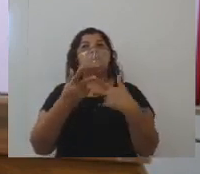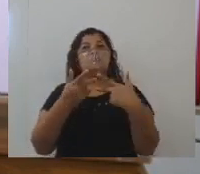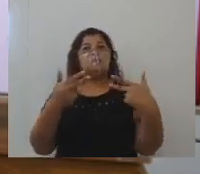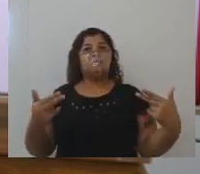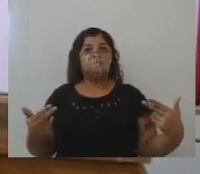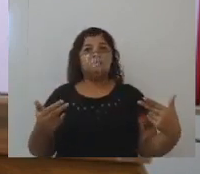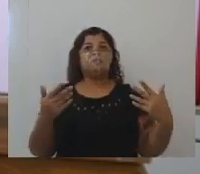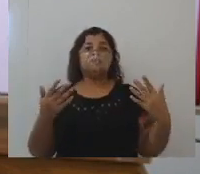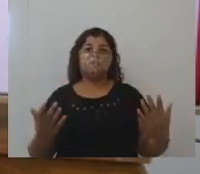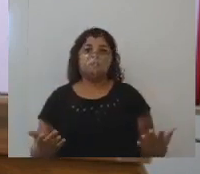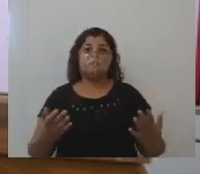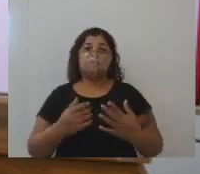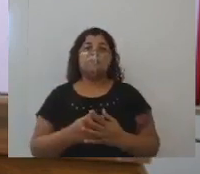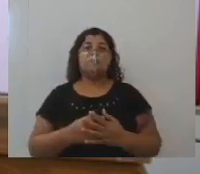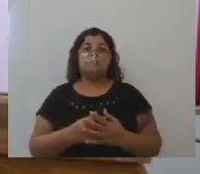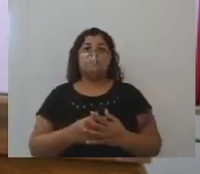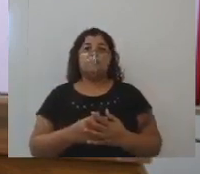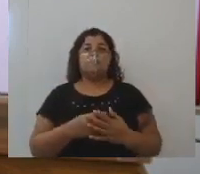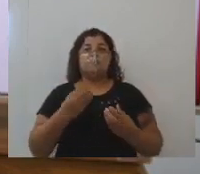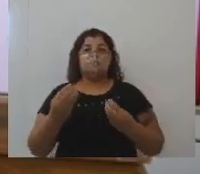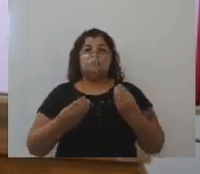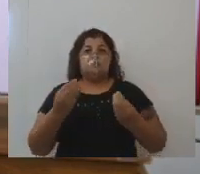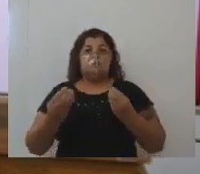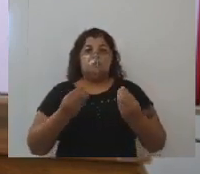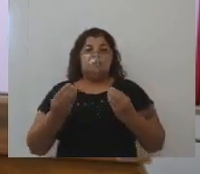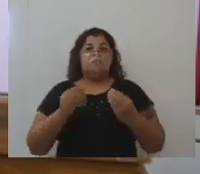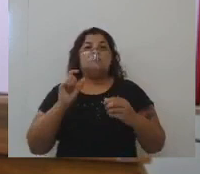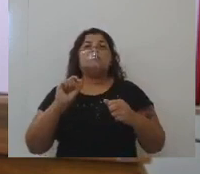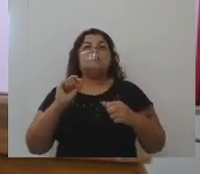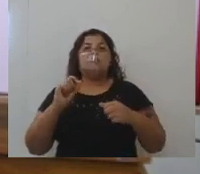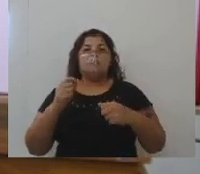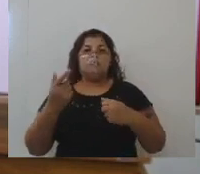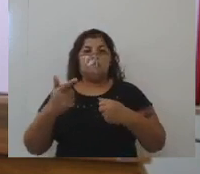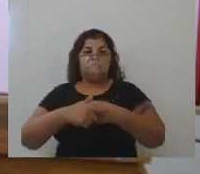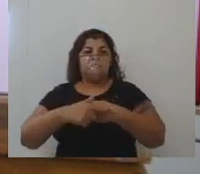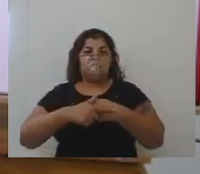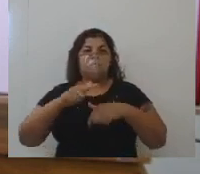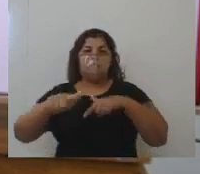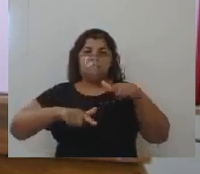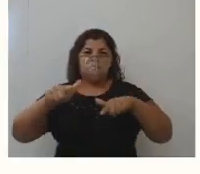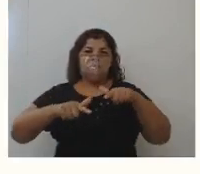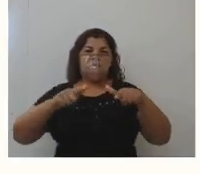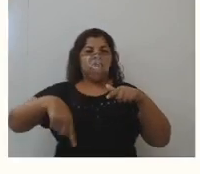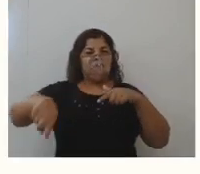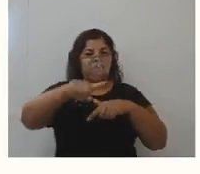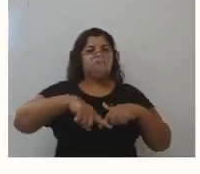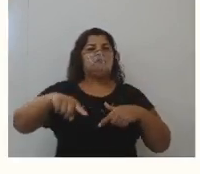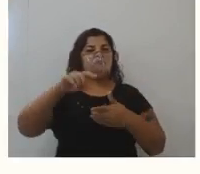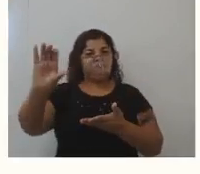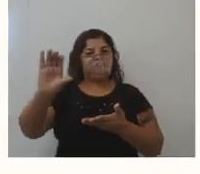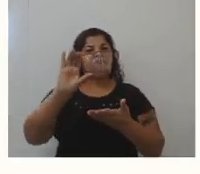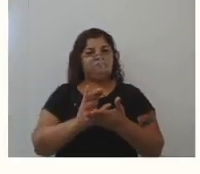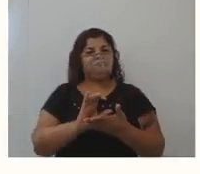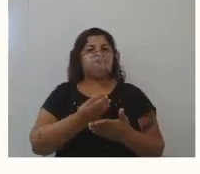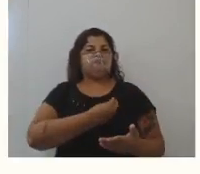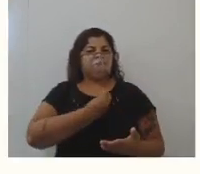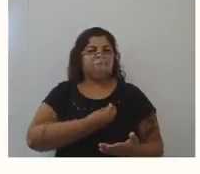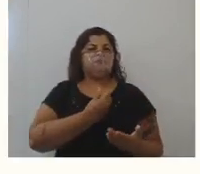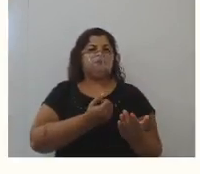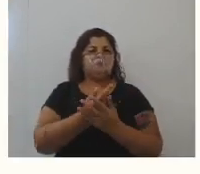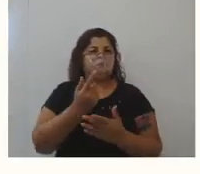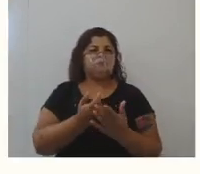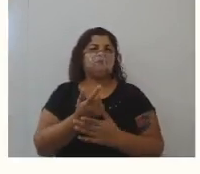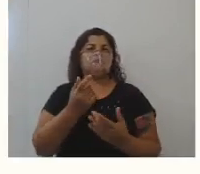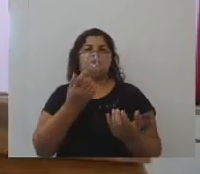posso dizer que, a princípio, a função do trabalho é adquirir recursos para a subsistência da pessoa humana. É para comprar feijão, para